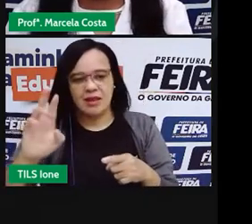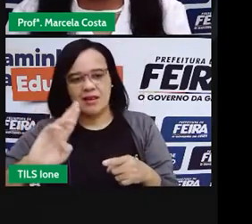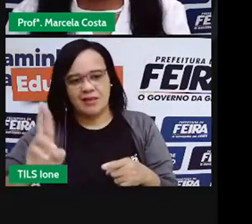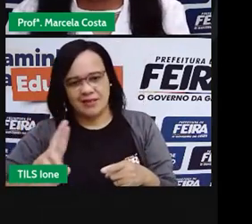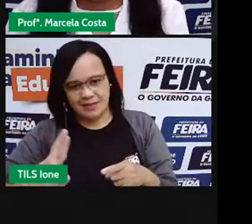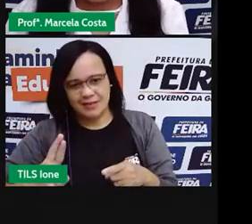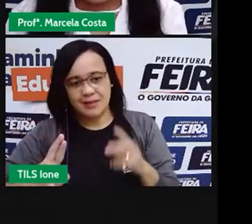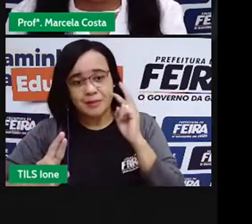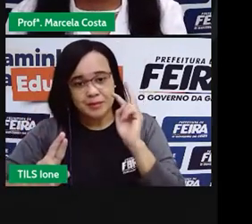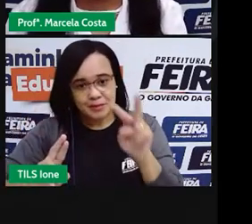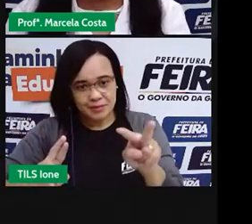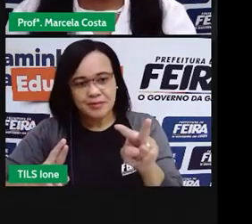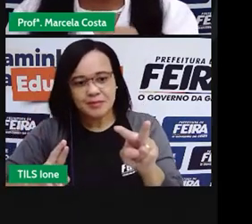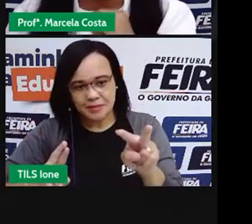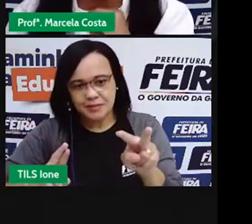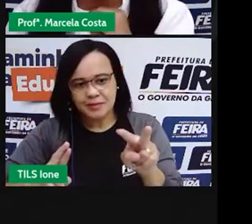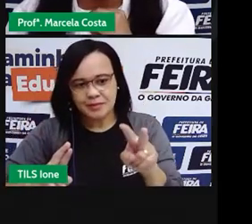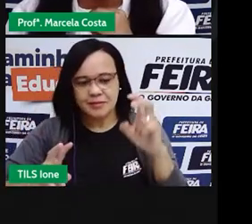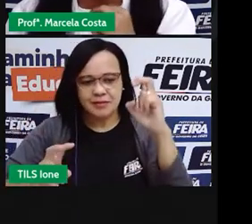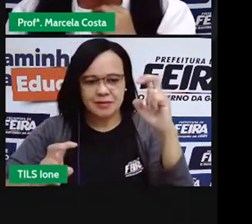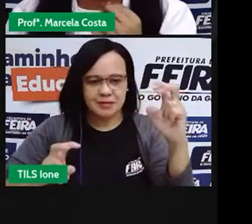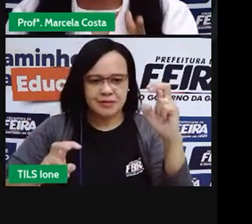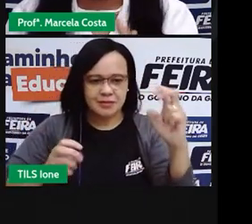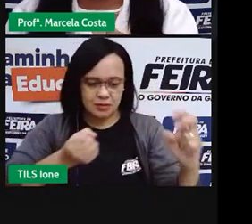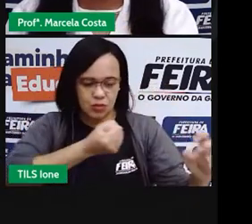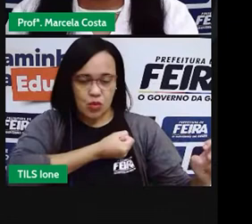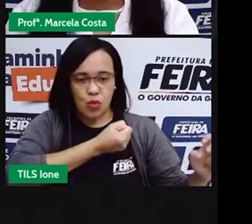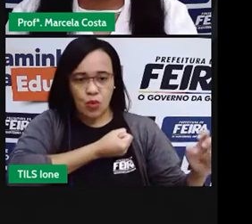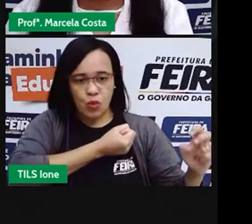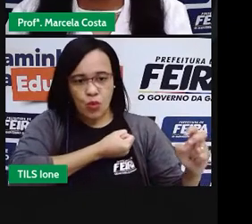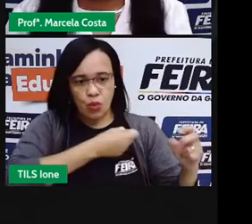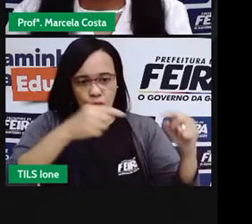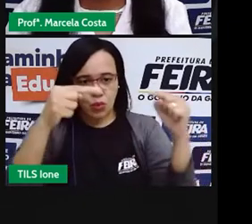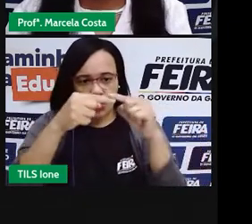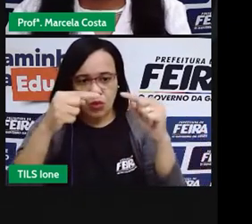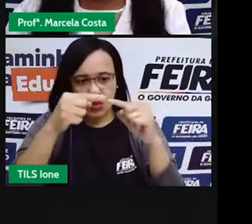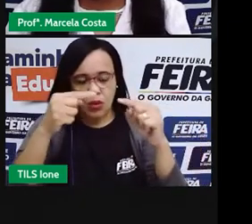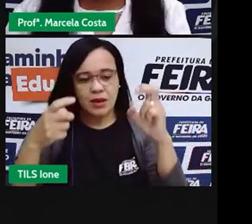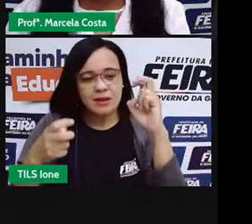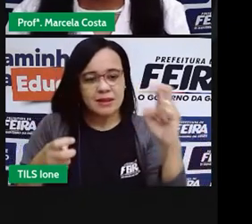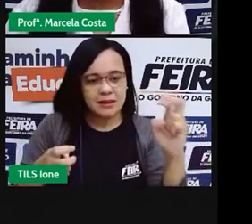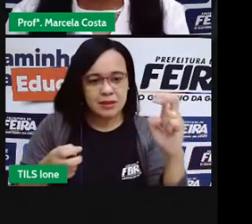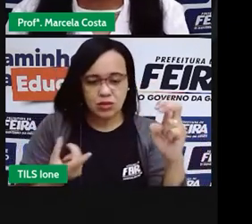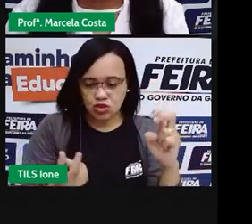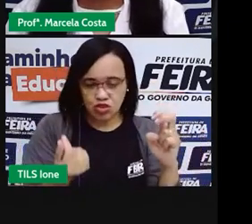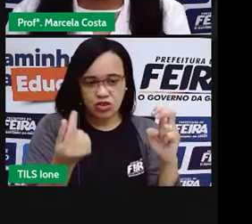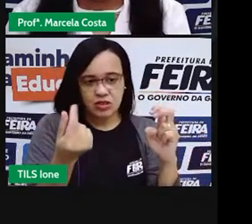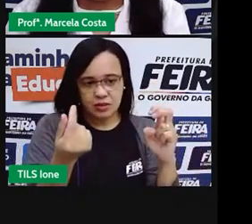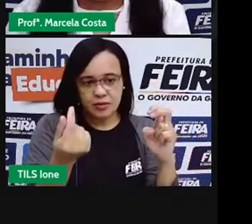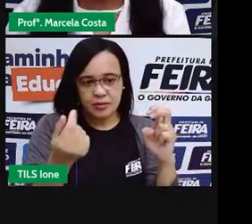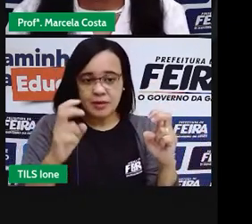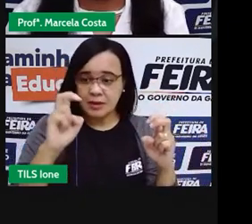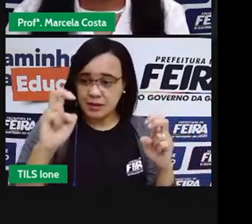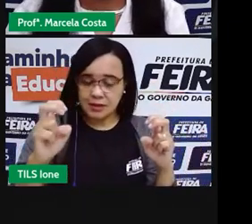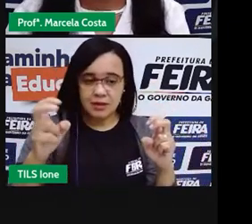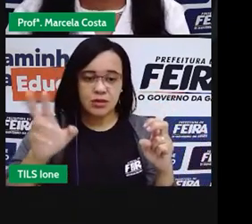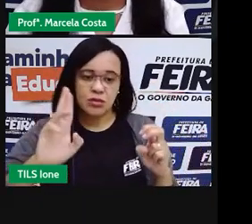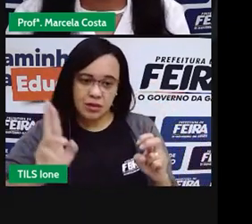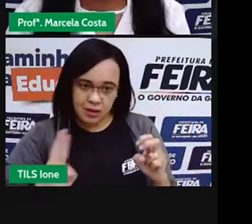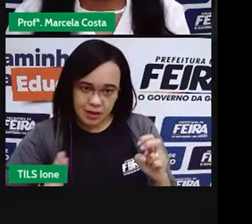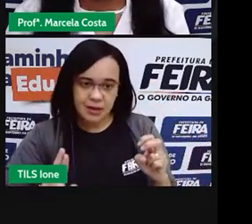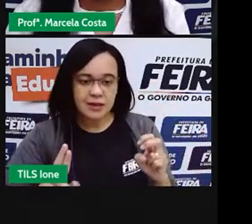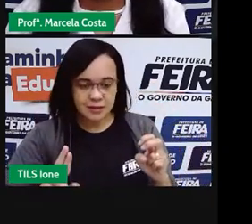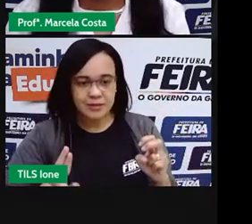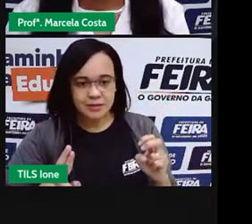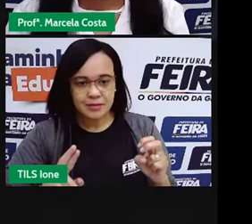R$10. Então, olha aqui a representação em dinheiro, né? A nota de R$5,